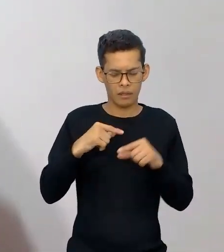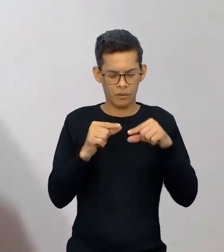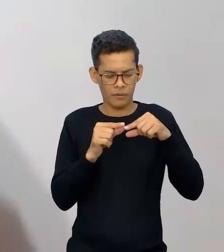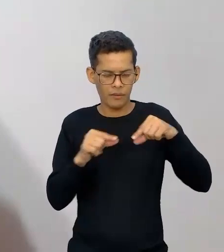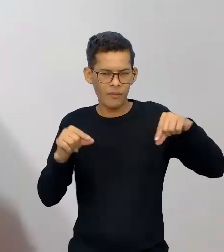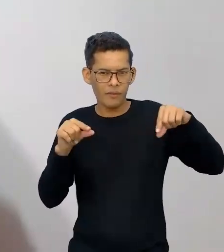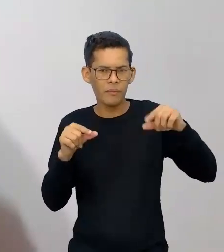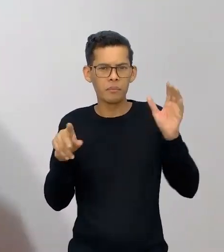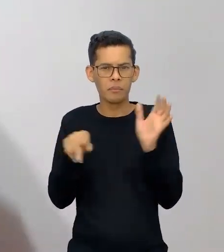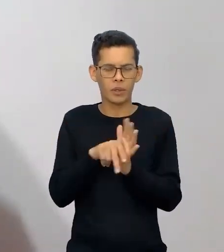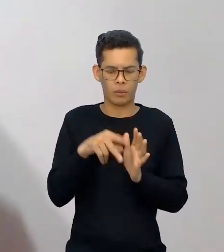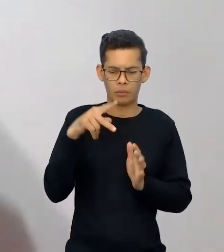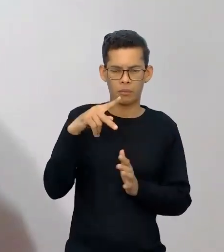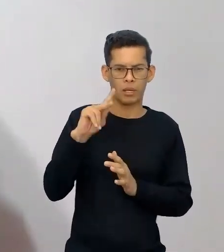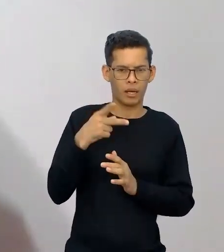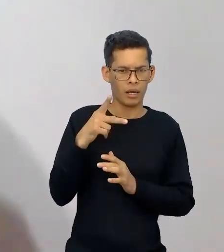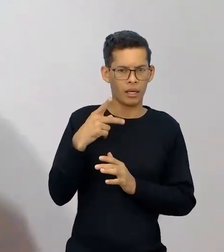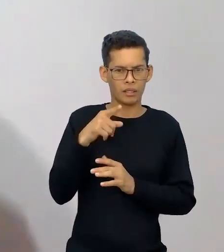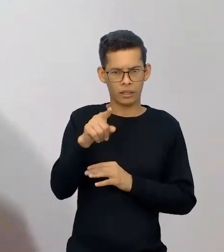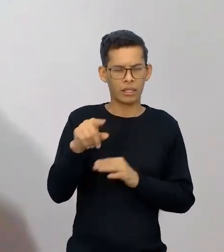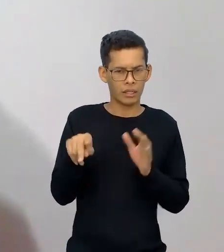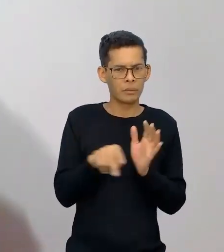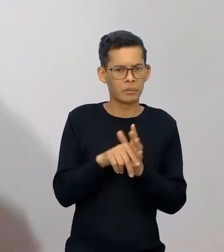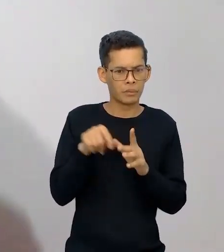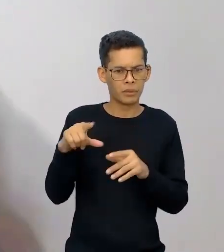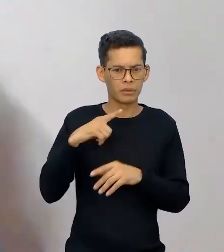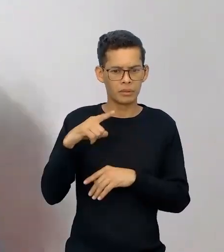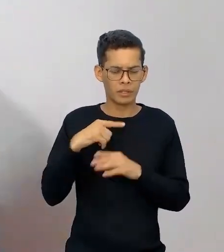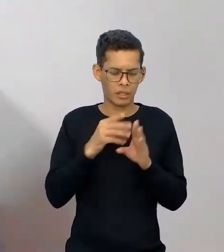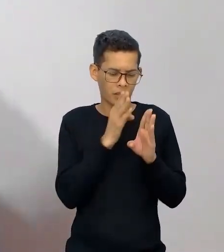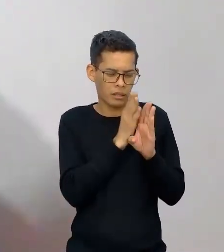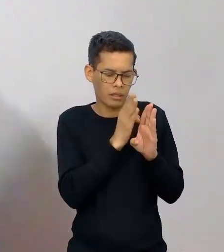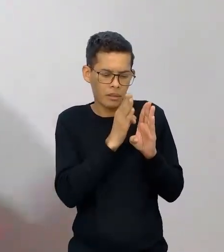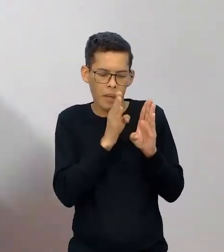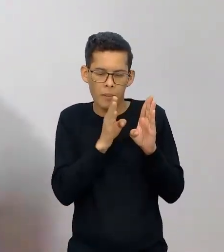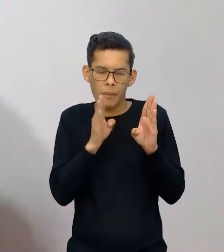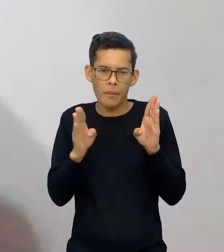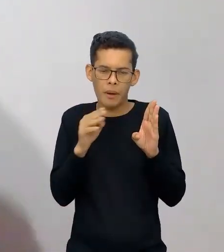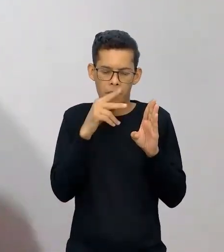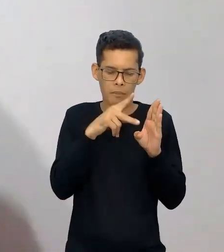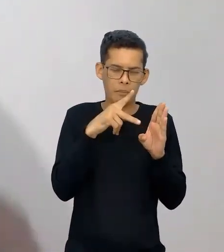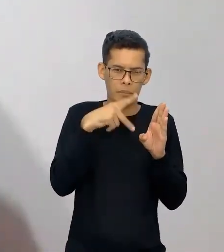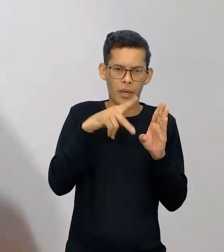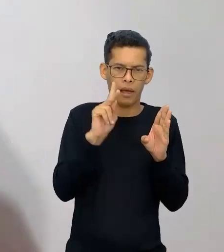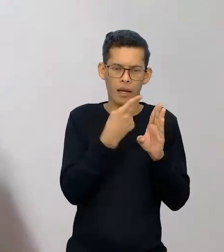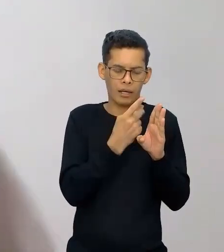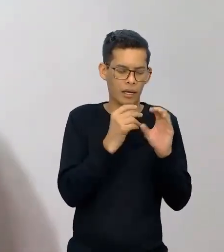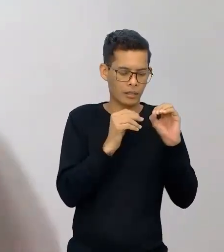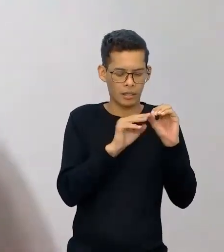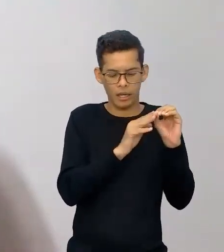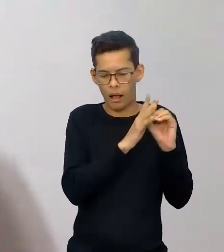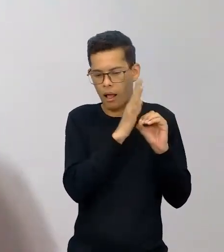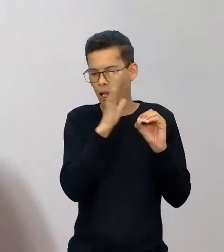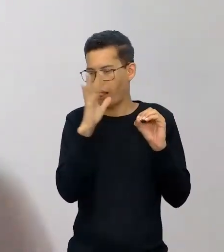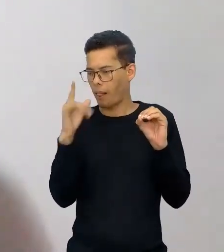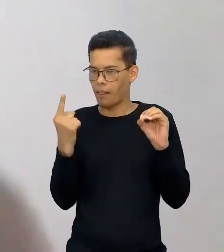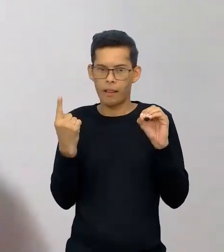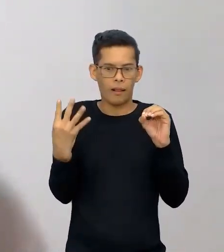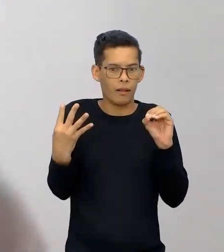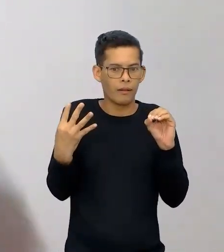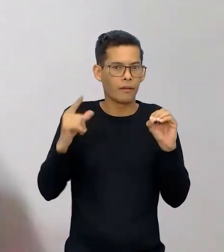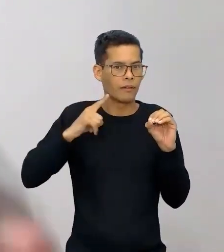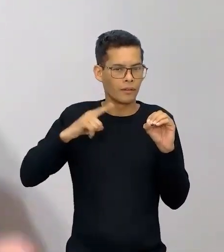que são um pouco mais específicas, né, que tem lá as medições de pH de 0 a 14, de repente fazer essa